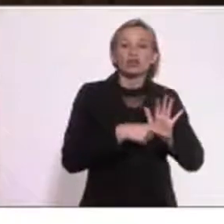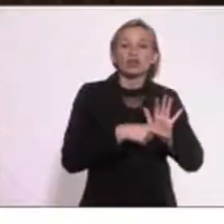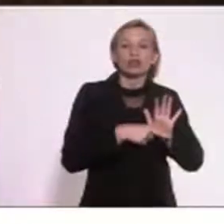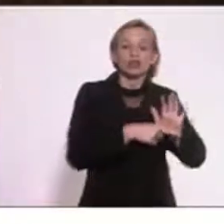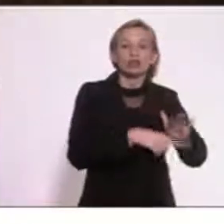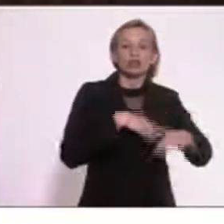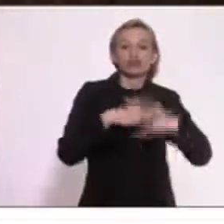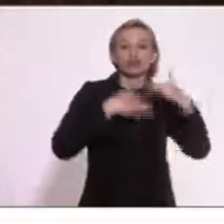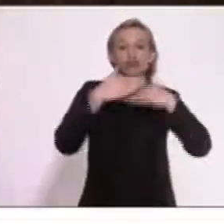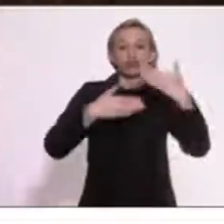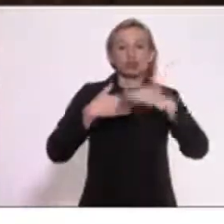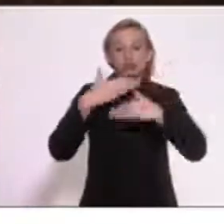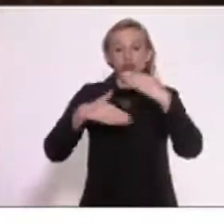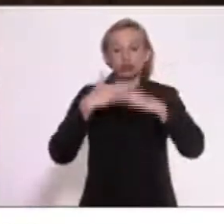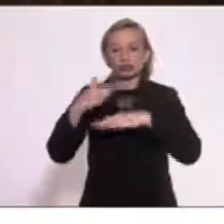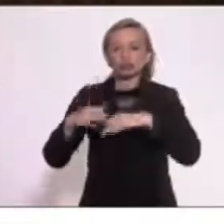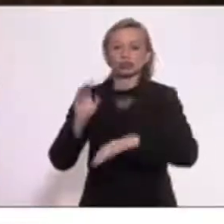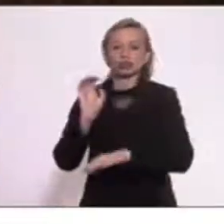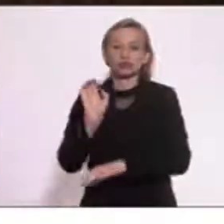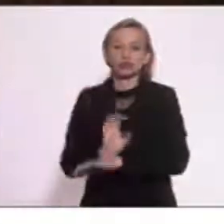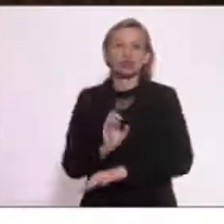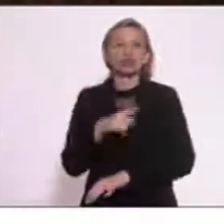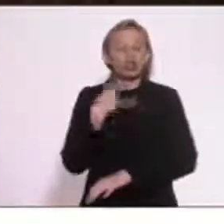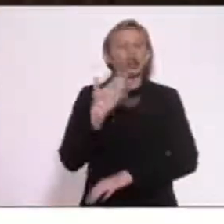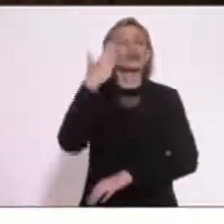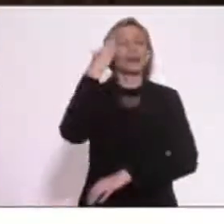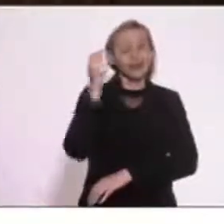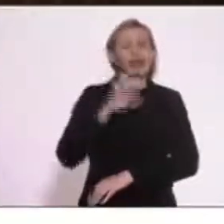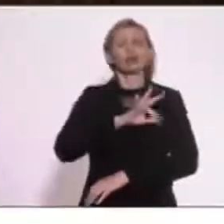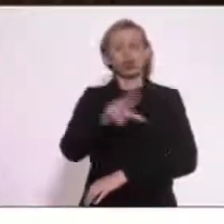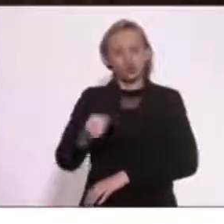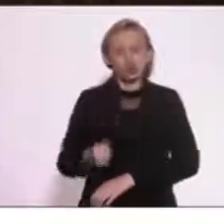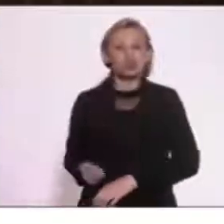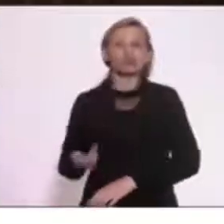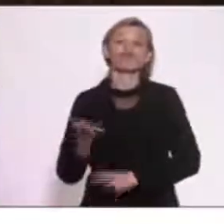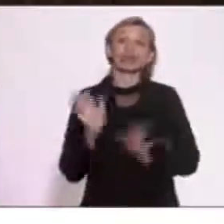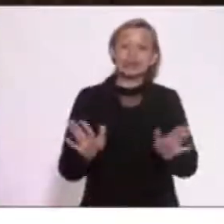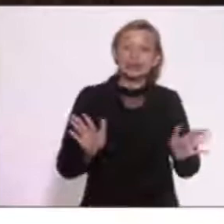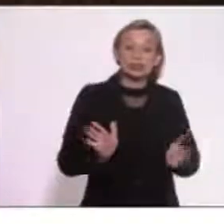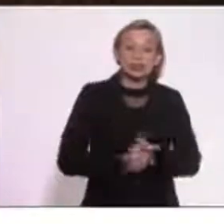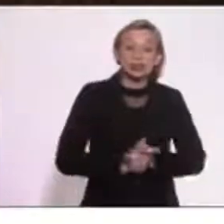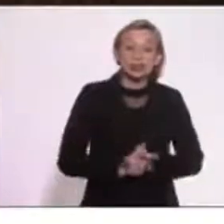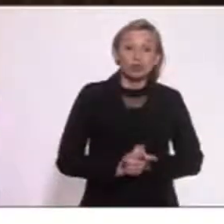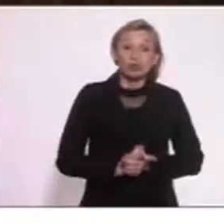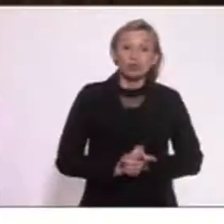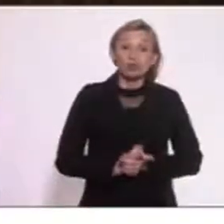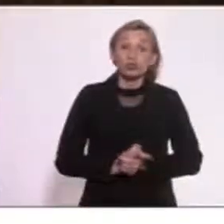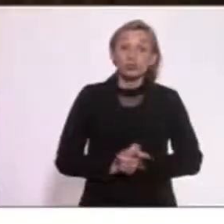desenvolvimento do Estado. Todos nós sabemos e temos deixado muito. Aliás, uma